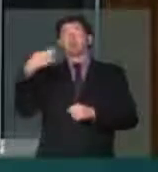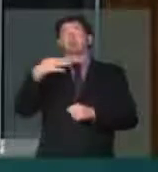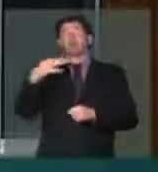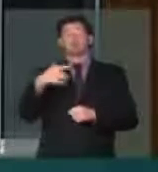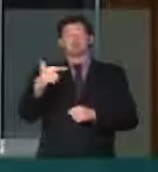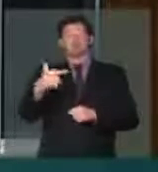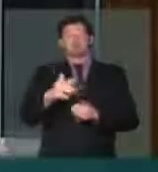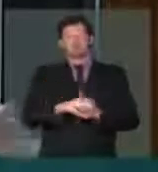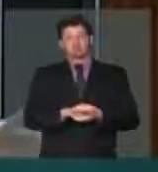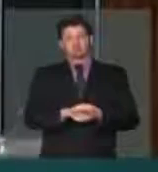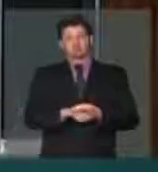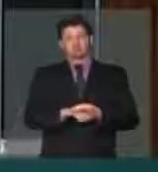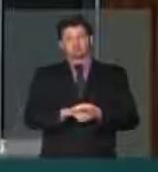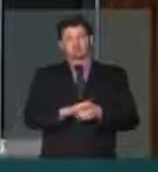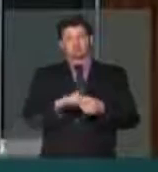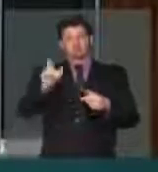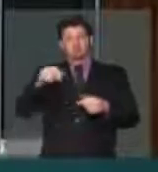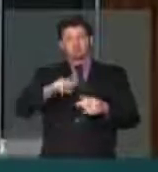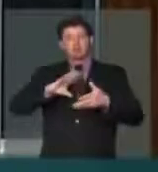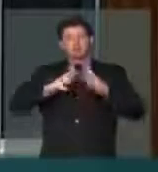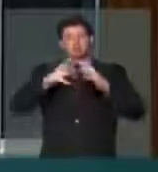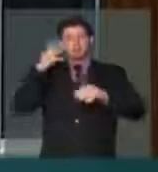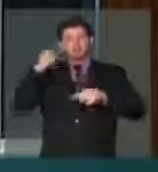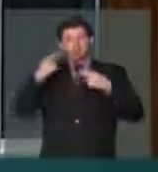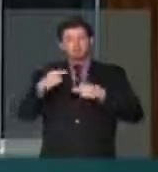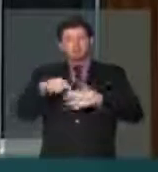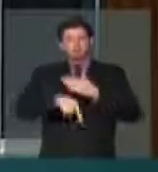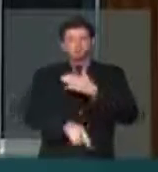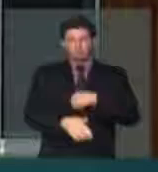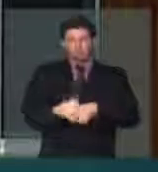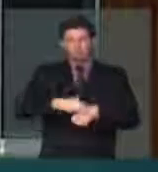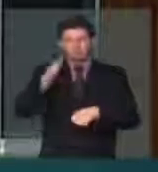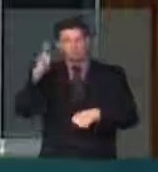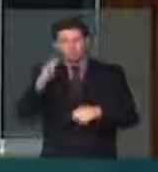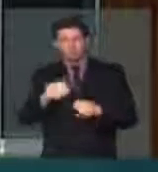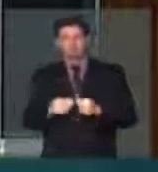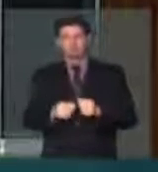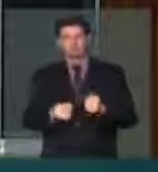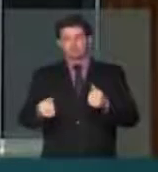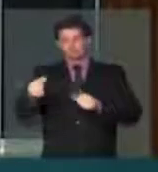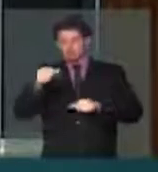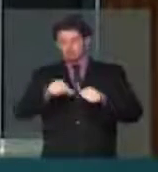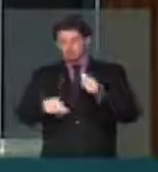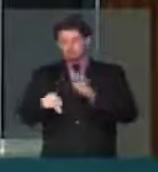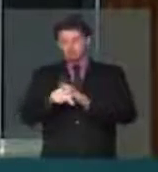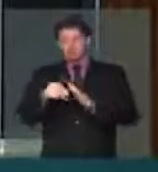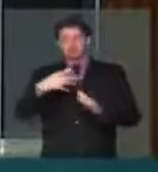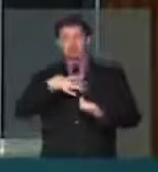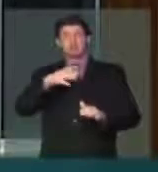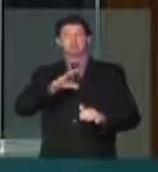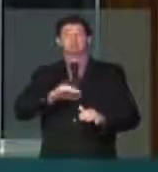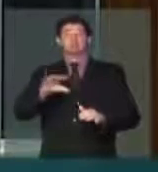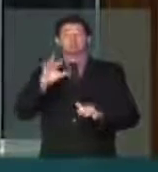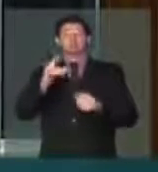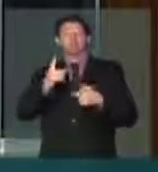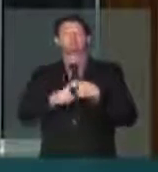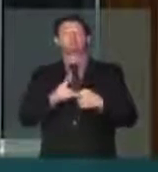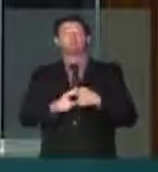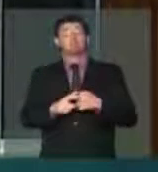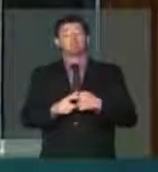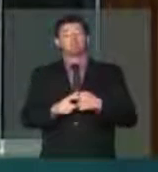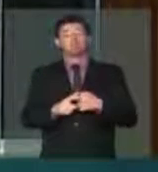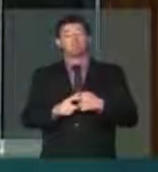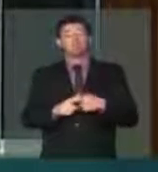perfeição, que seja uma reforma política apurada no laboratório da academia, porque